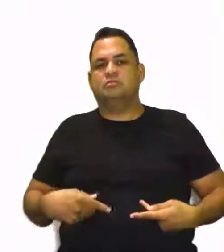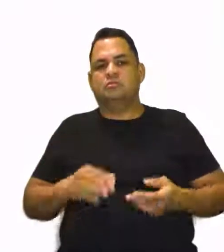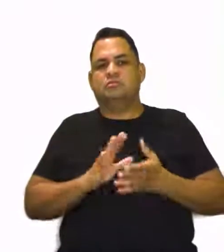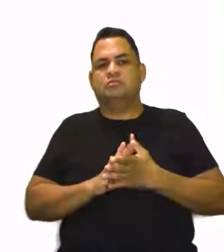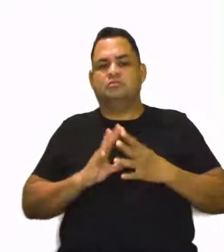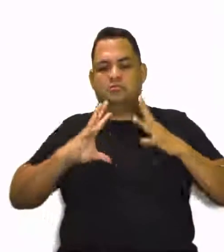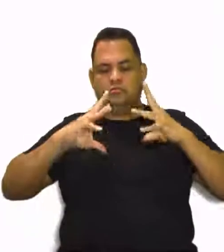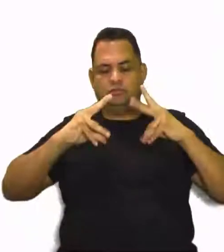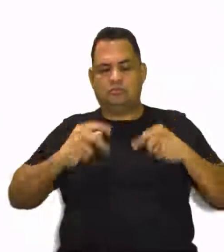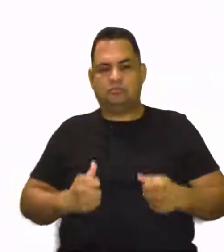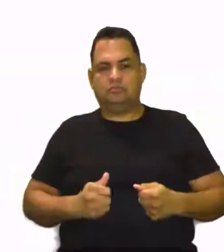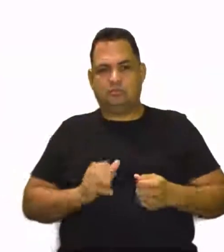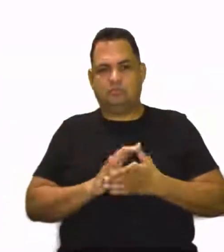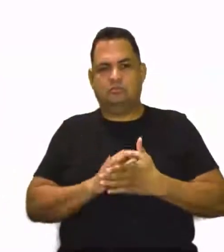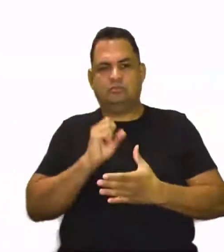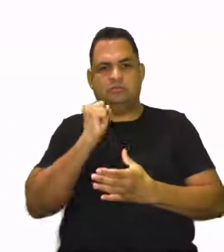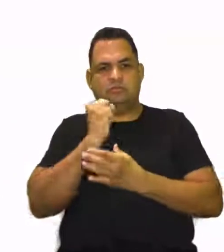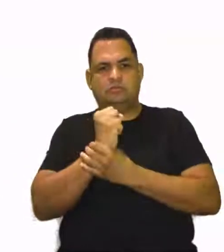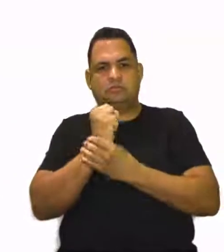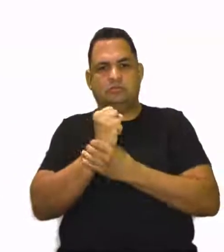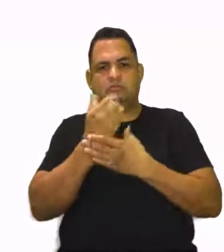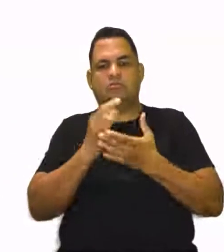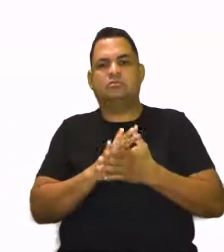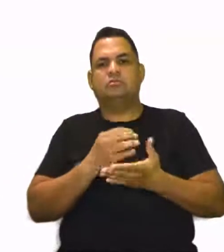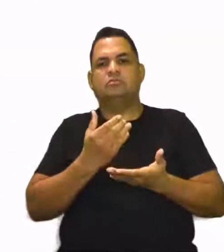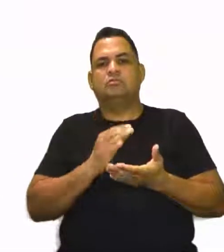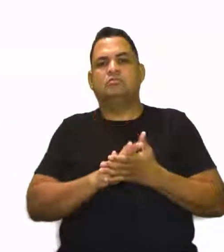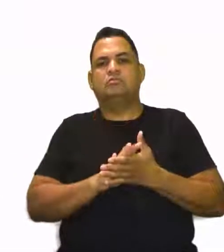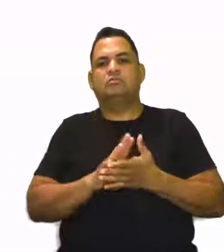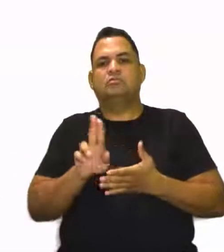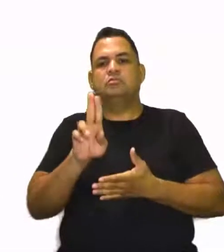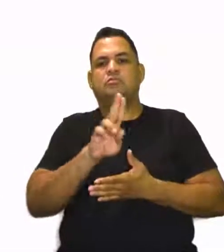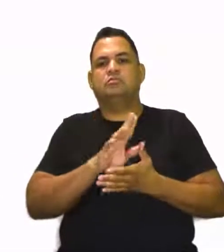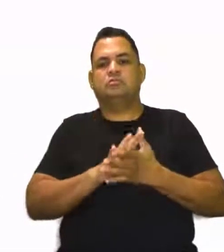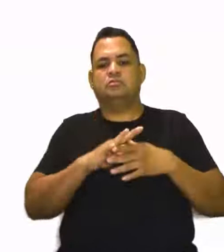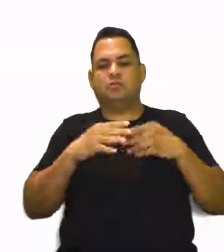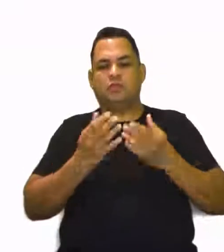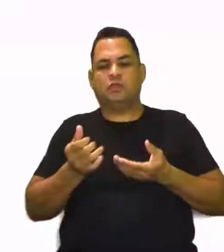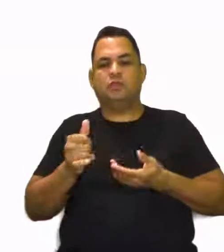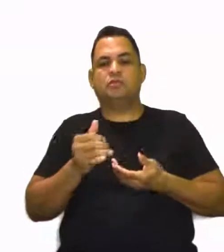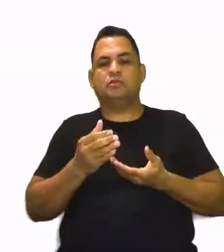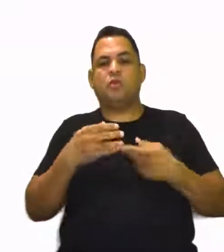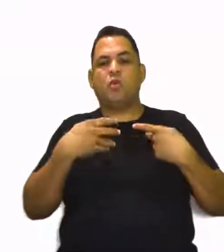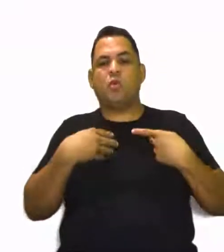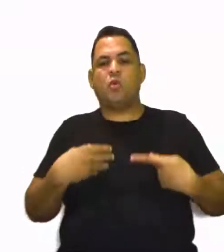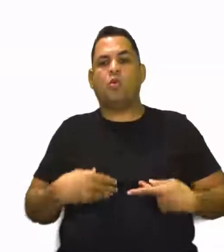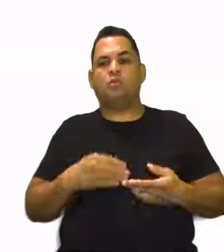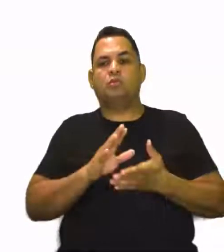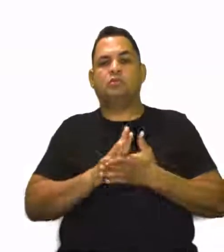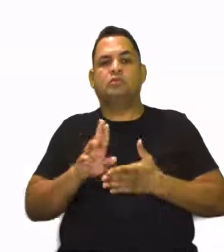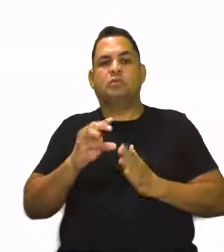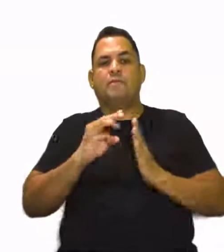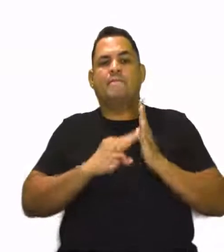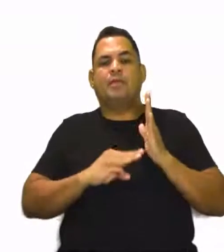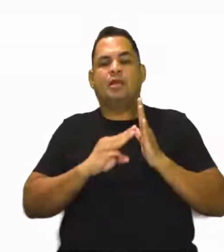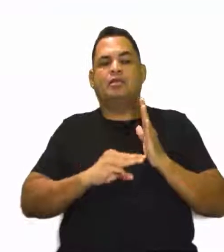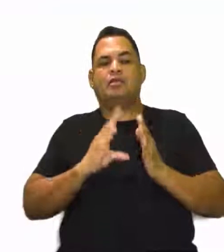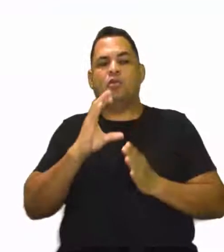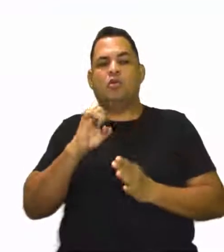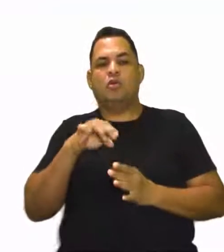maneira íntegra, segura e eficiente através do centro corporal, chamado nesse método por